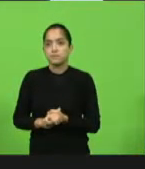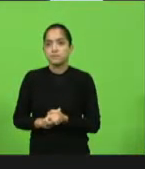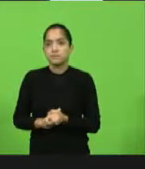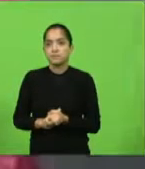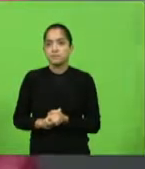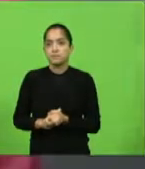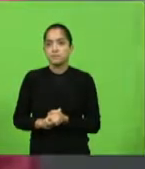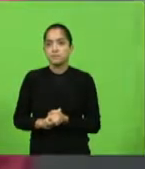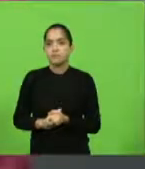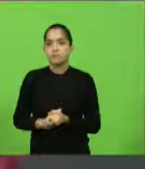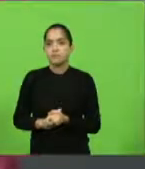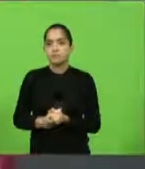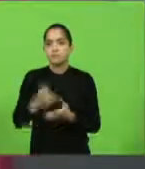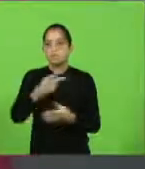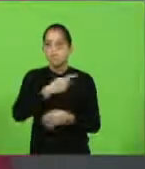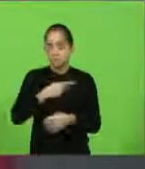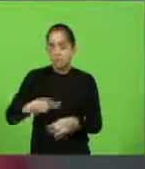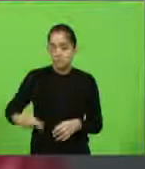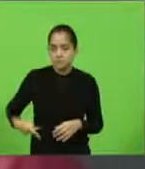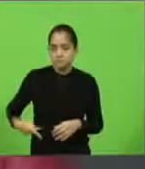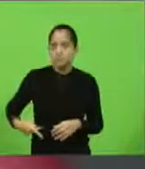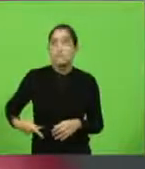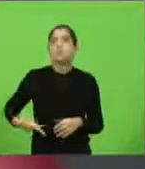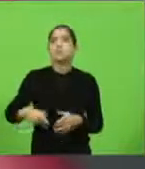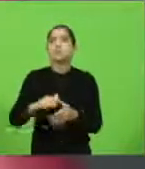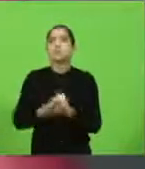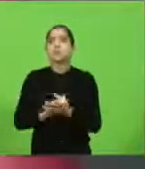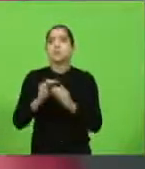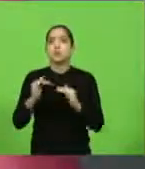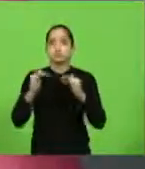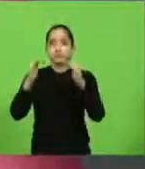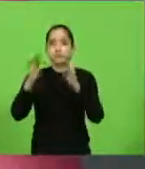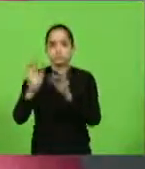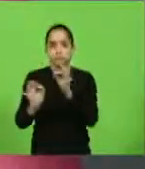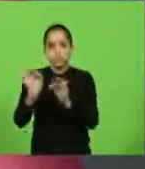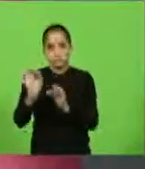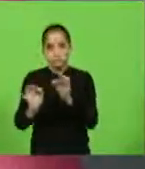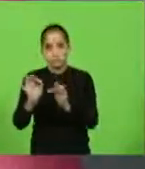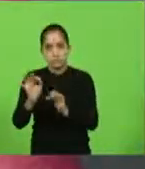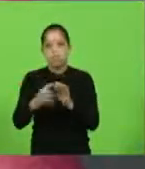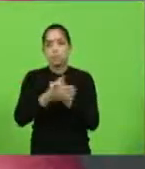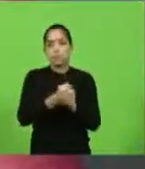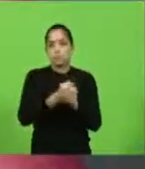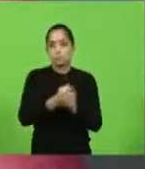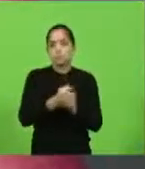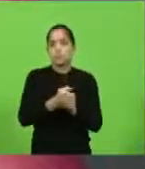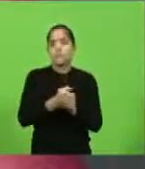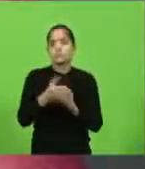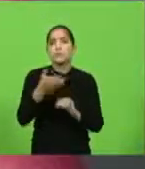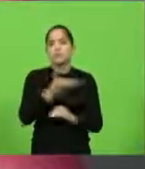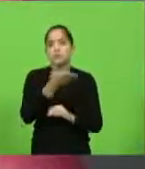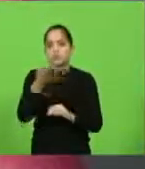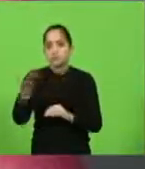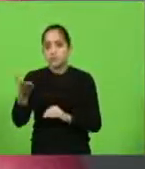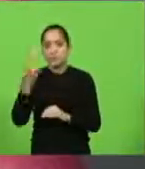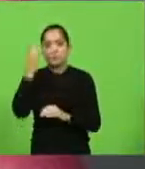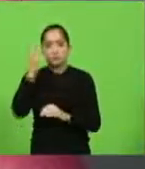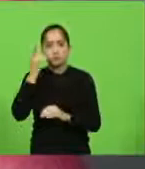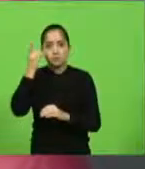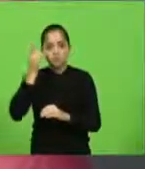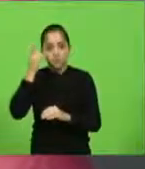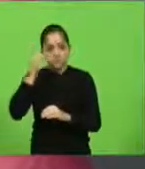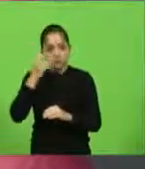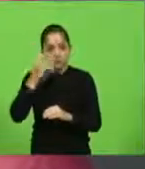excelentíssimo senhor presidente Desembargador Ricardo Roesler em nome de quem comprimentos e mais embargadores e deputados